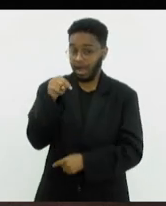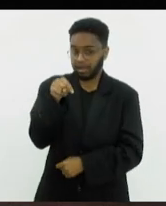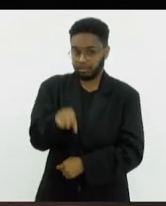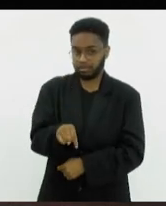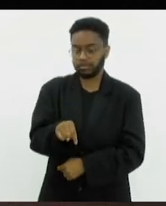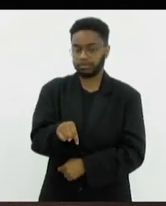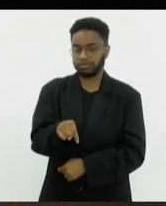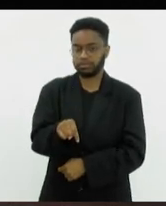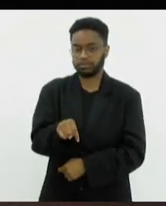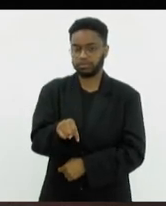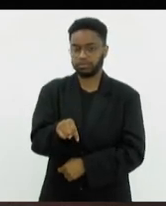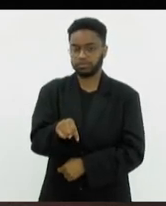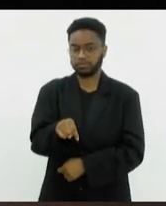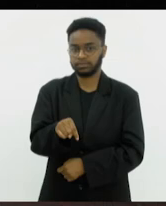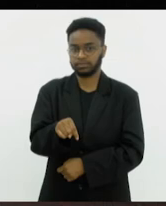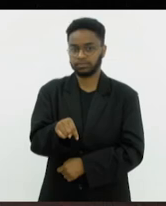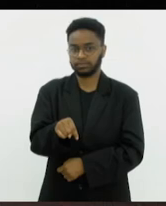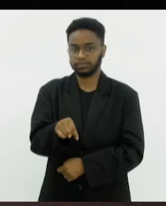uma das